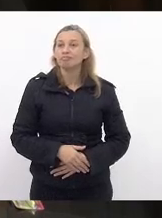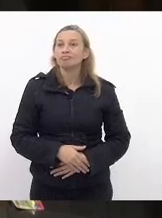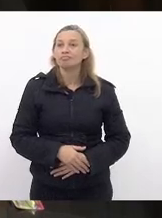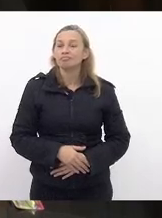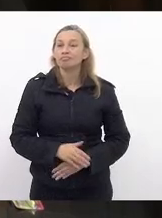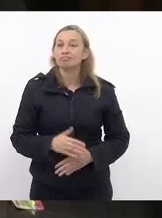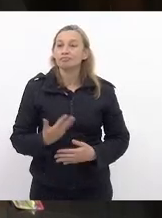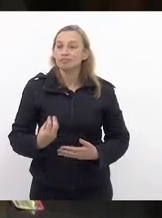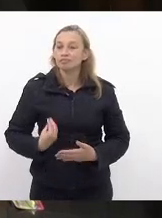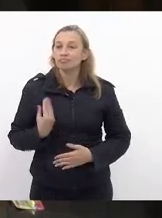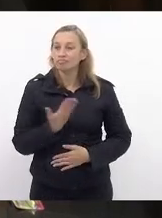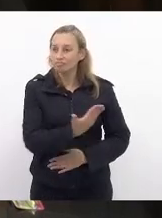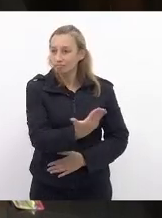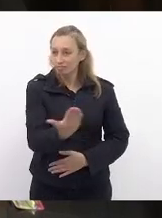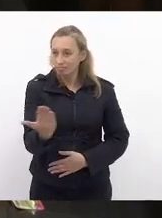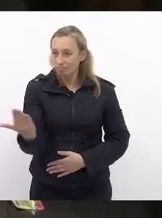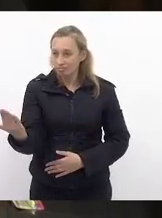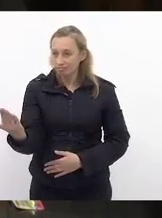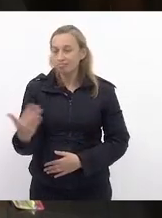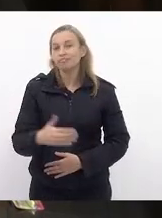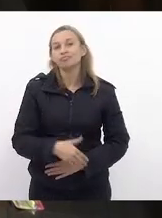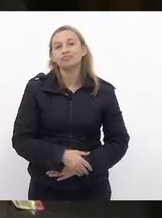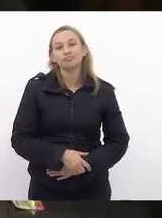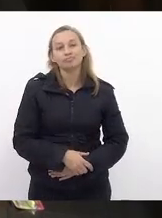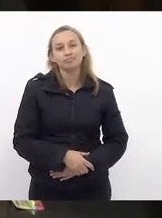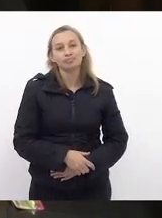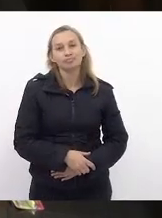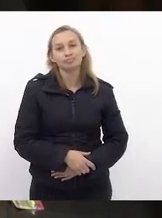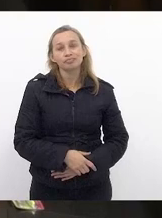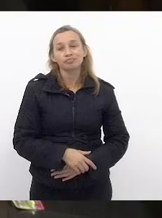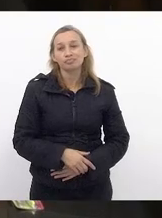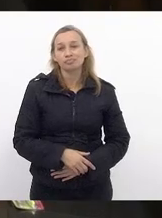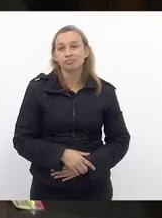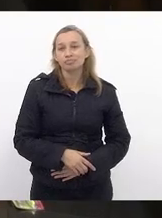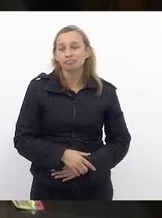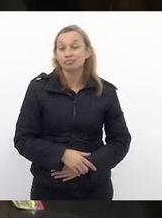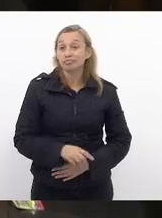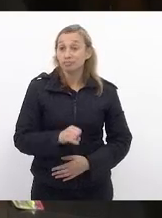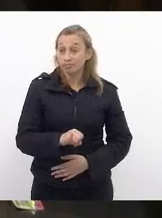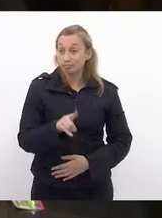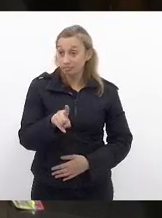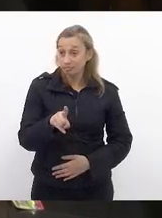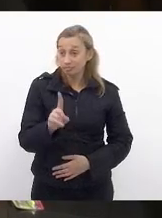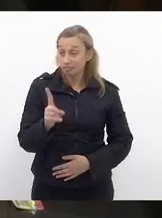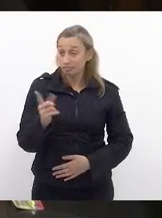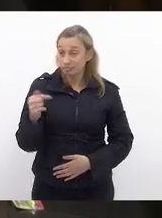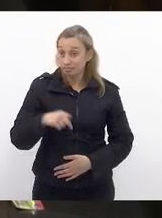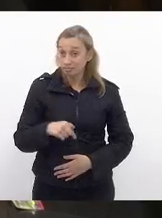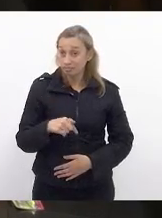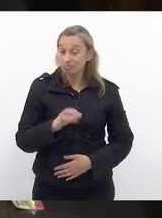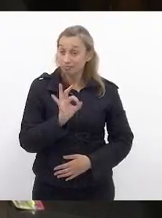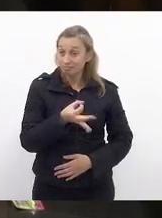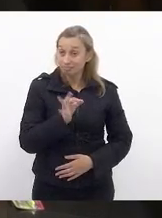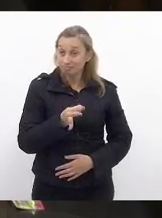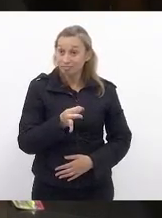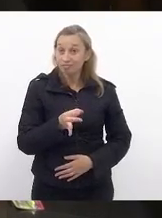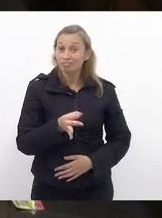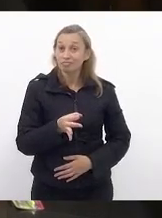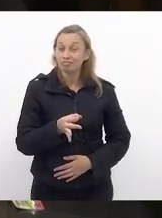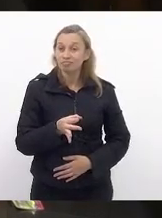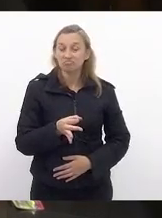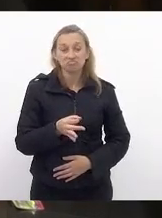a presença de todos vocês pois sei vocês hoje aqui eu tenho absoluta certeza